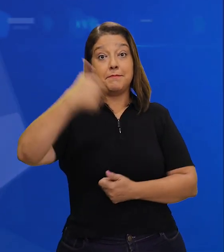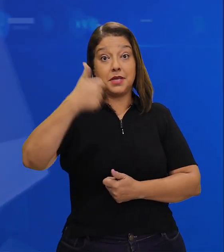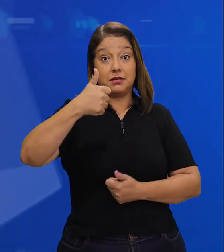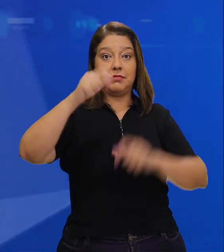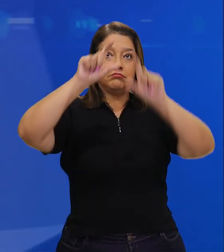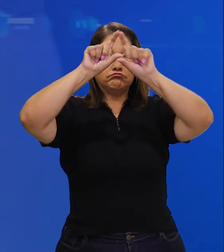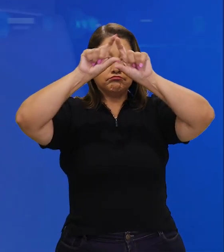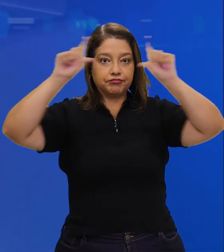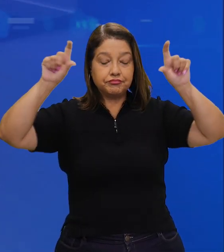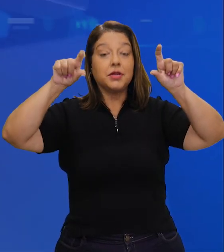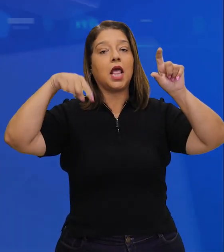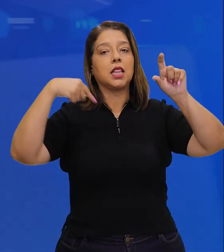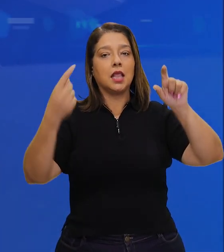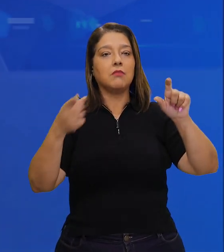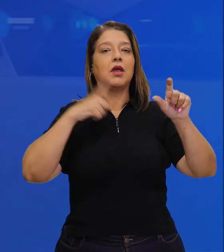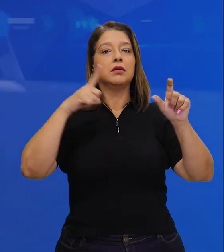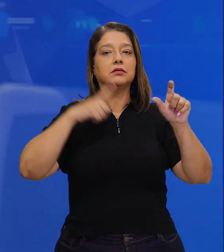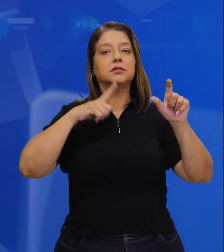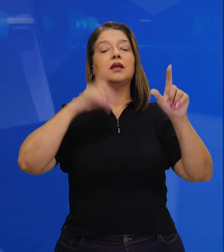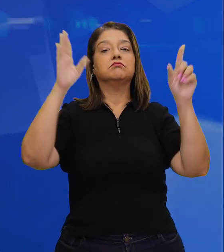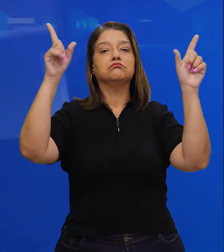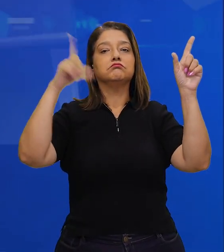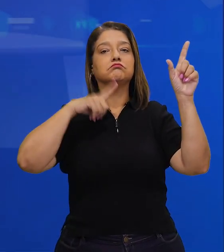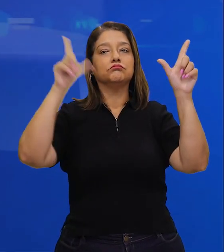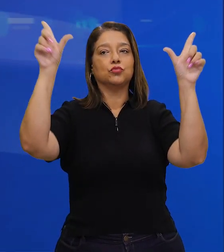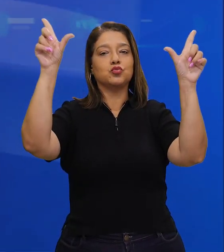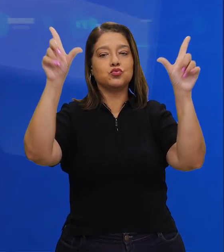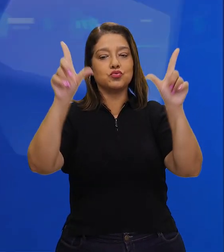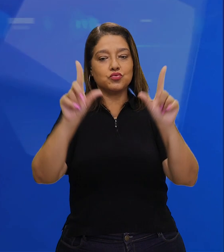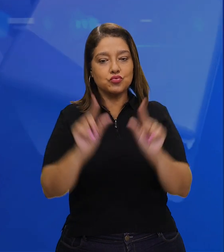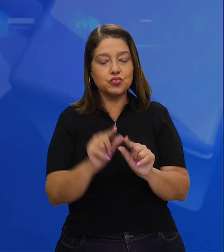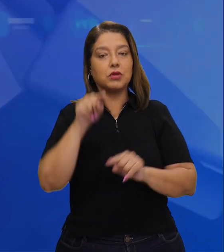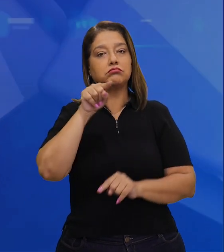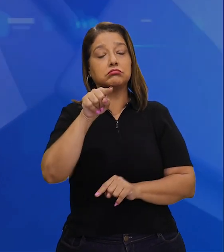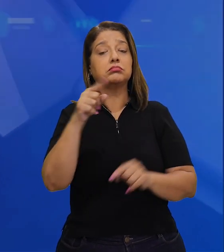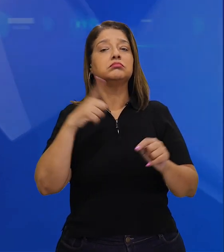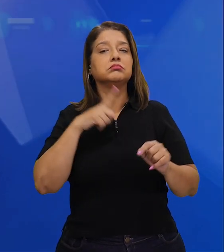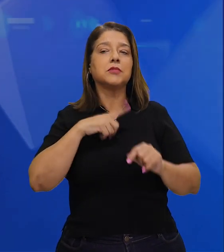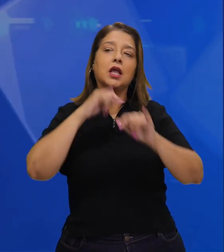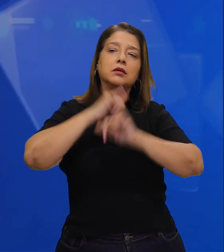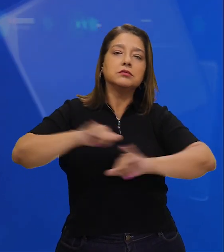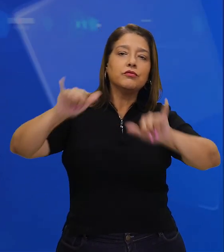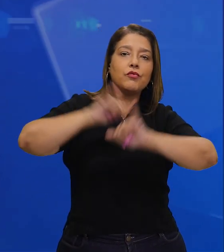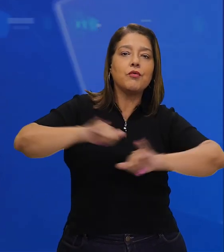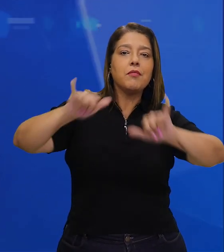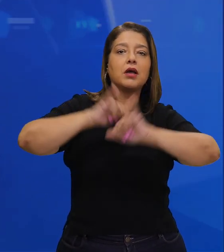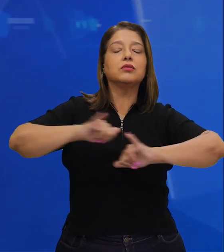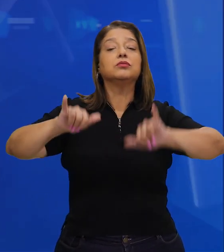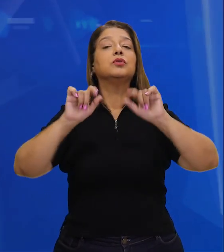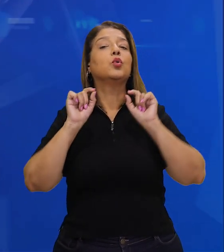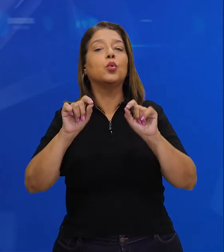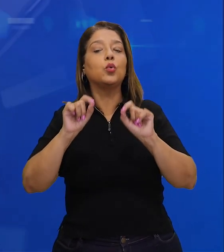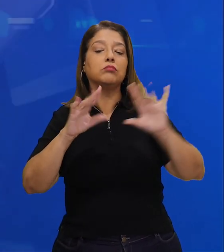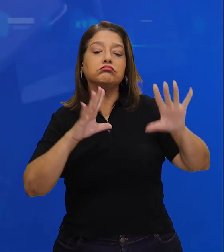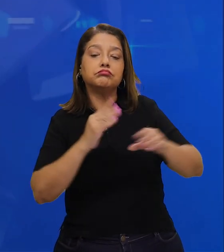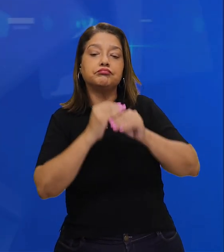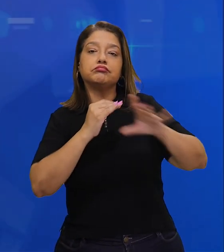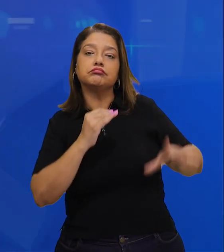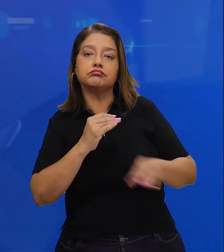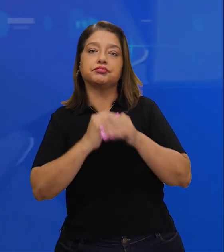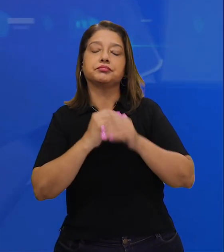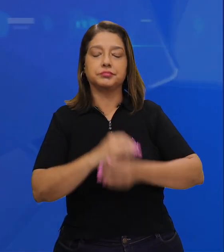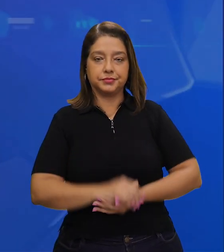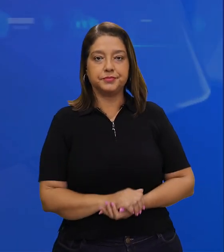primeiro e depois, no corpo da notícia, devem vir as informações